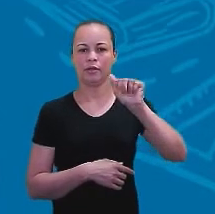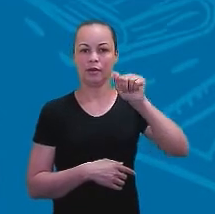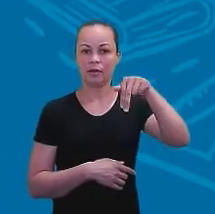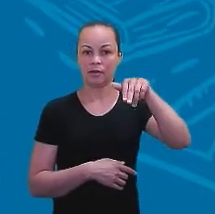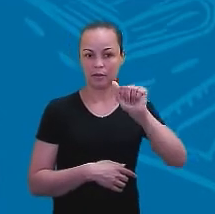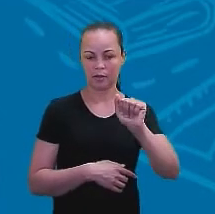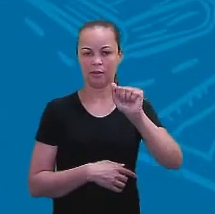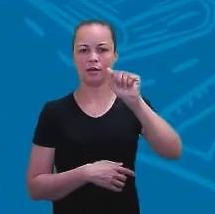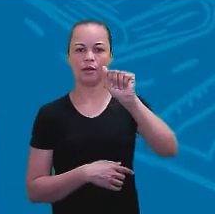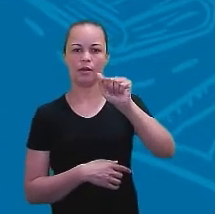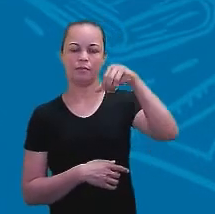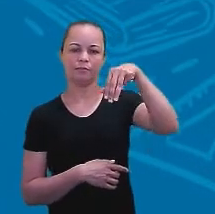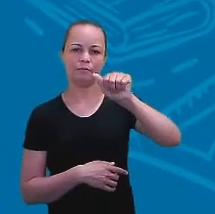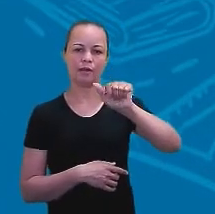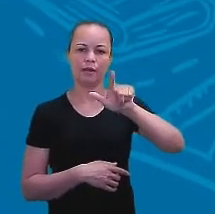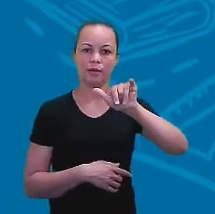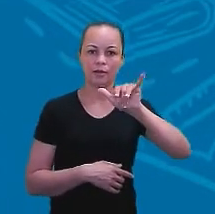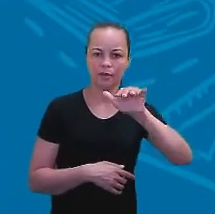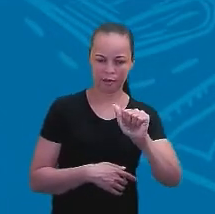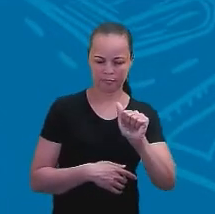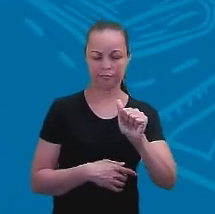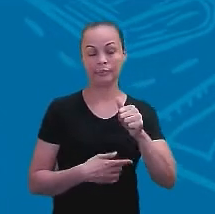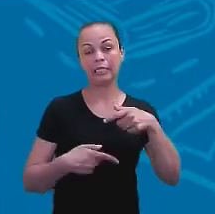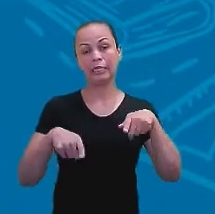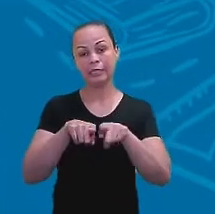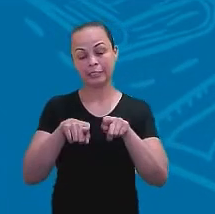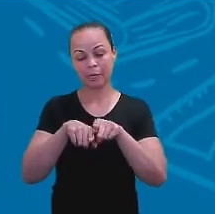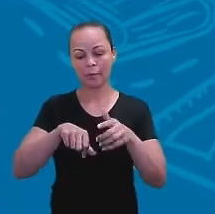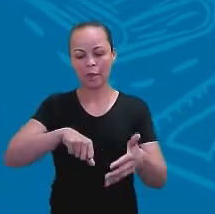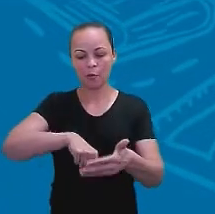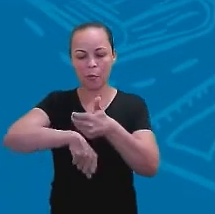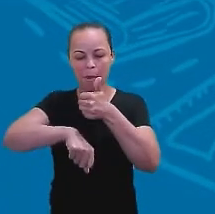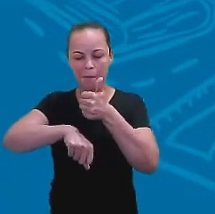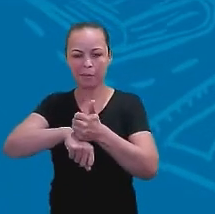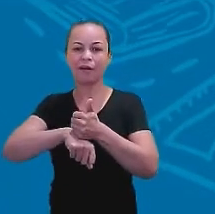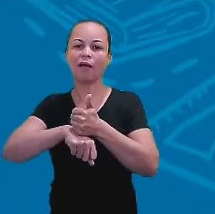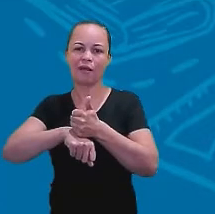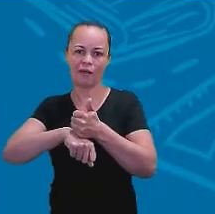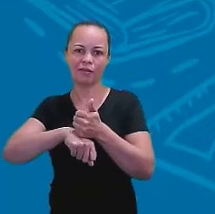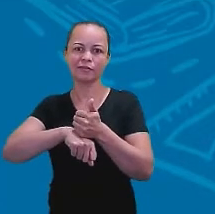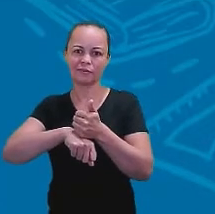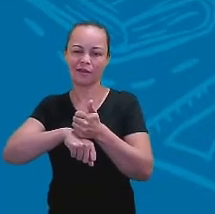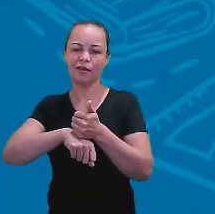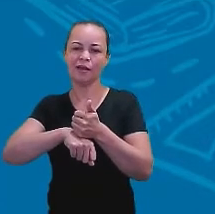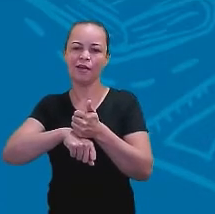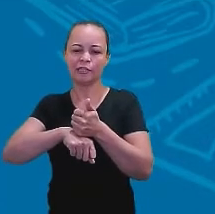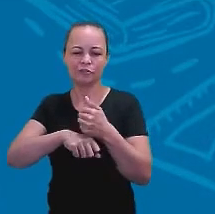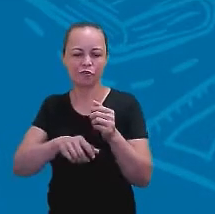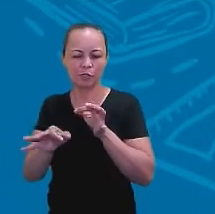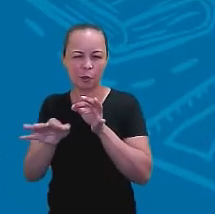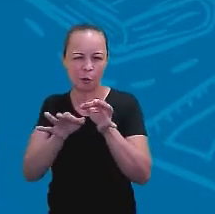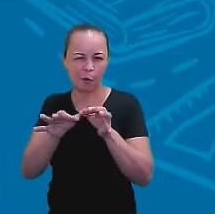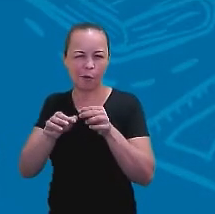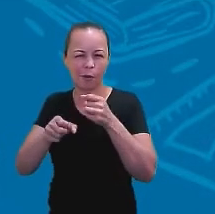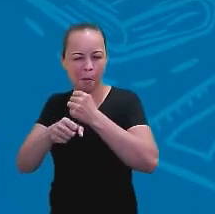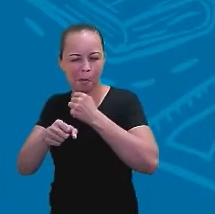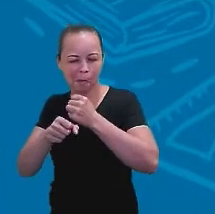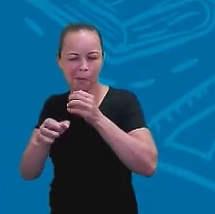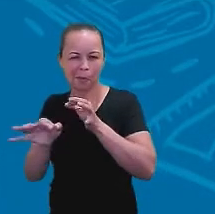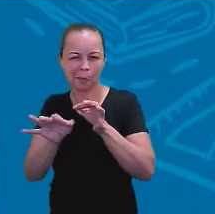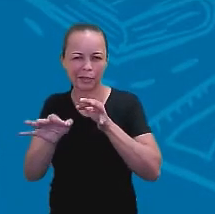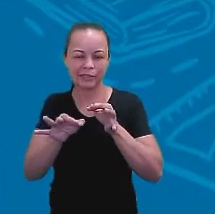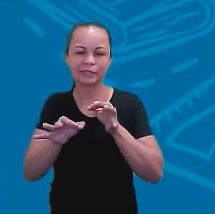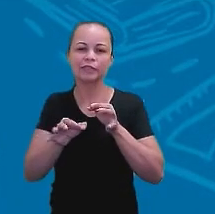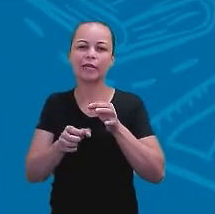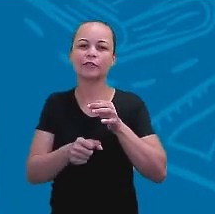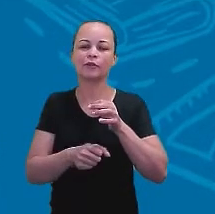nossa cidade, do nosso município, e uma praça que foi recentemente agora reformada, que foi a Praça do Livramento, que fica